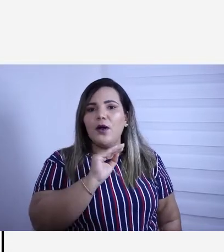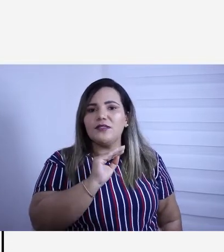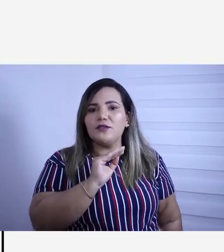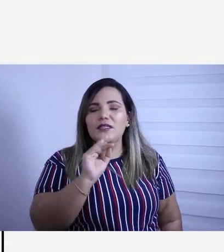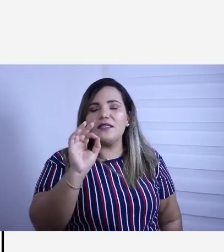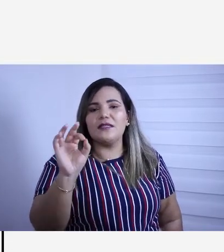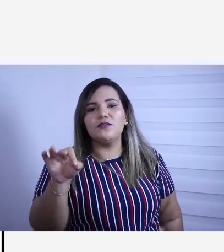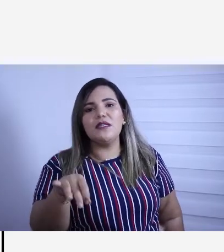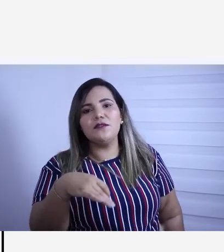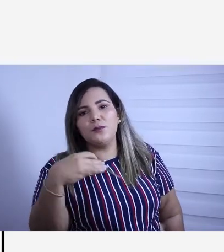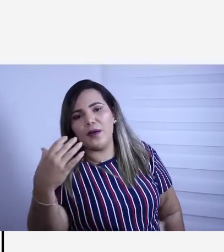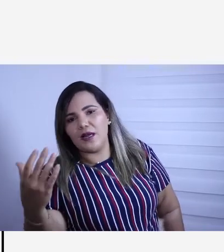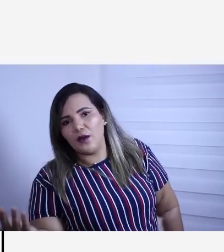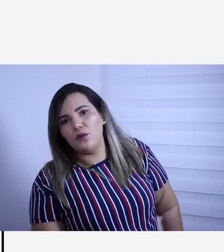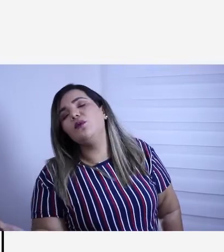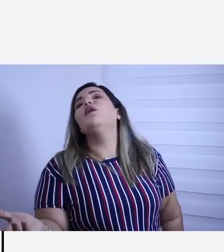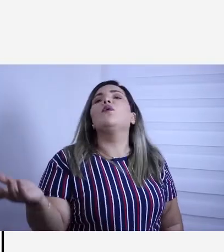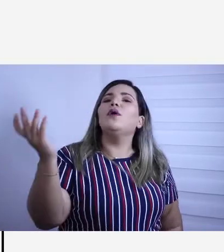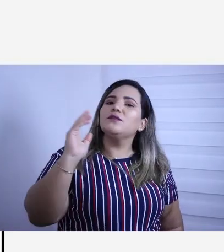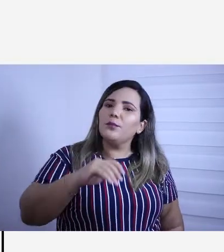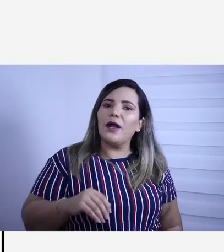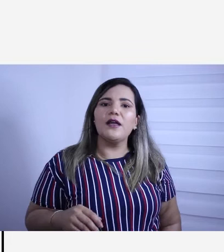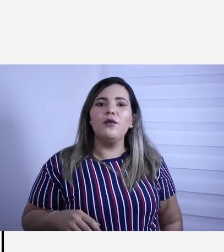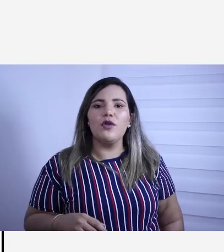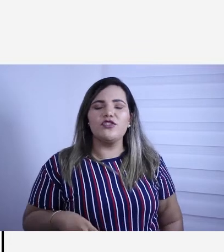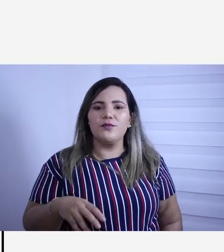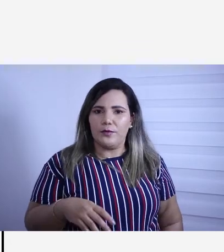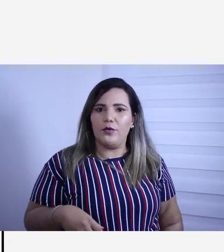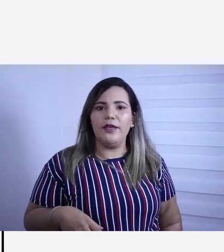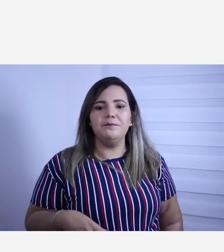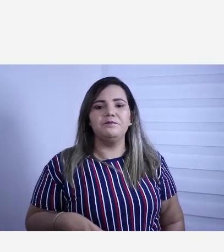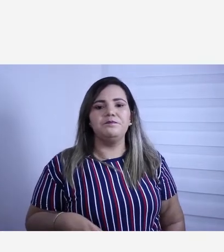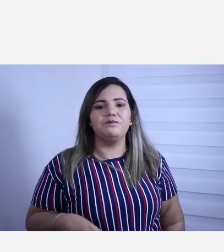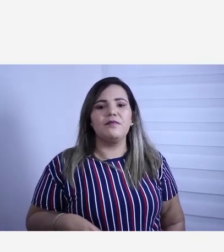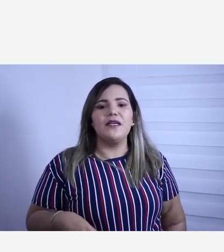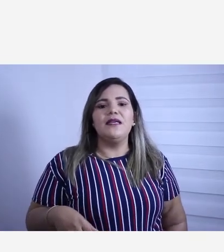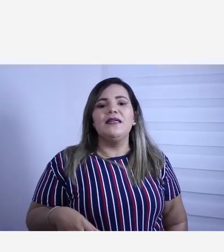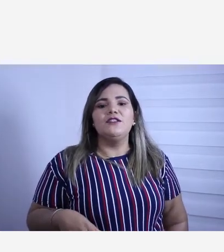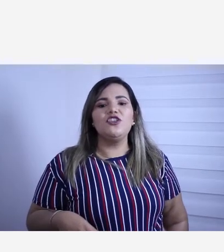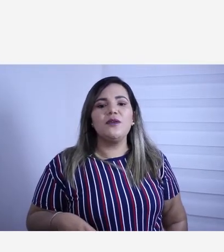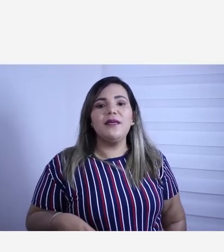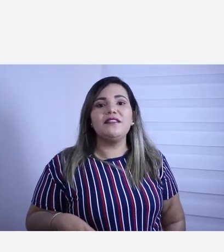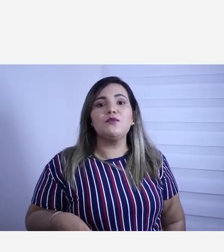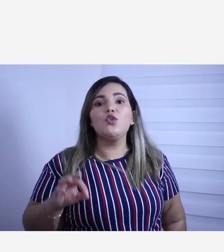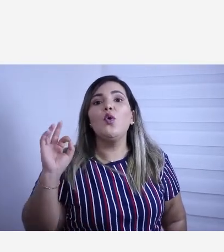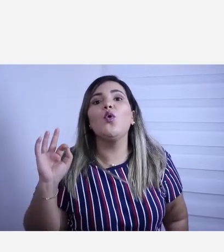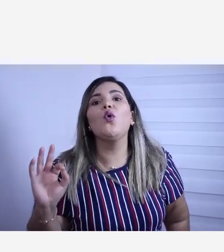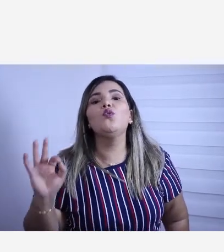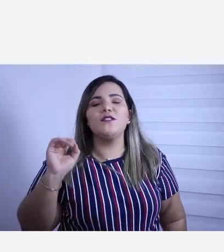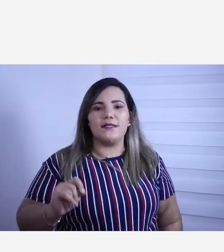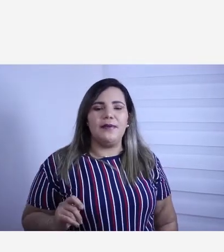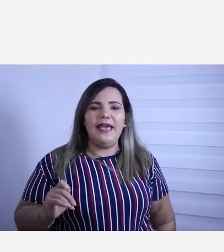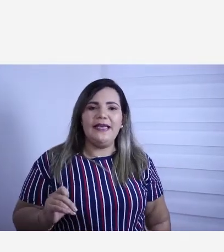amiguinho ele pode ser utilizado tanto para a rua quanto para leite ok nós também